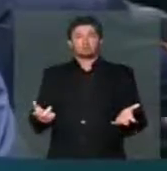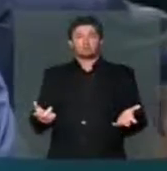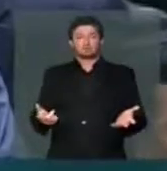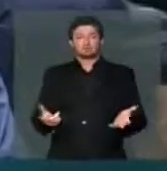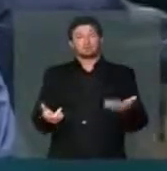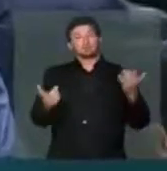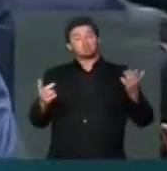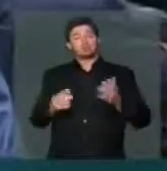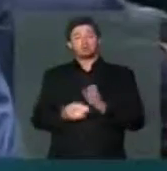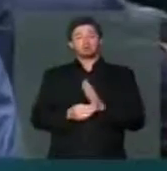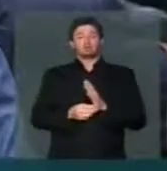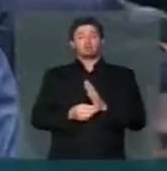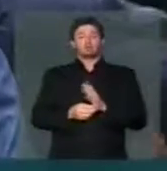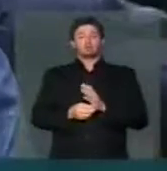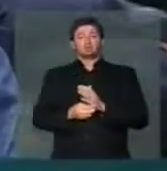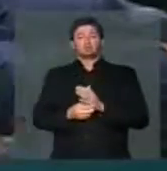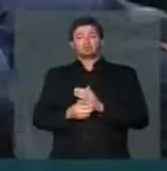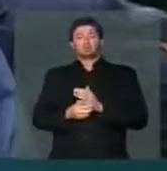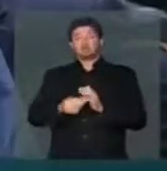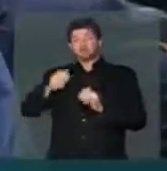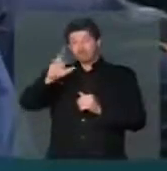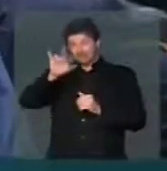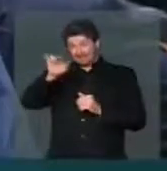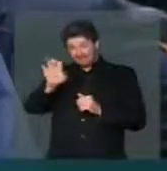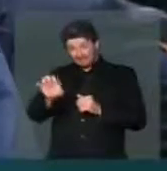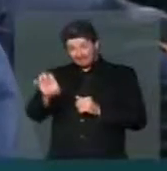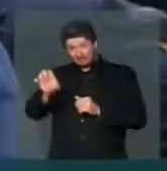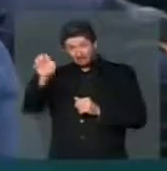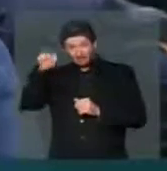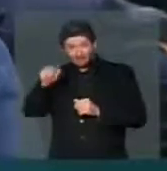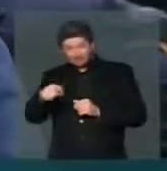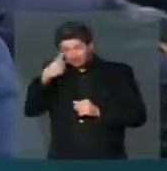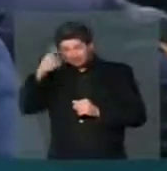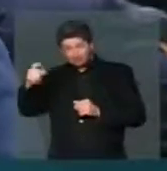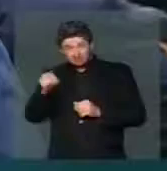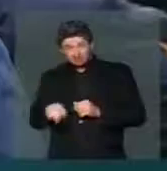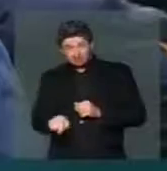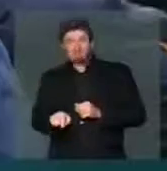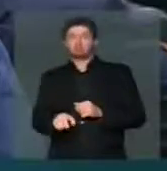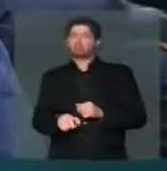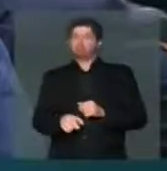isso, quando se trata de crime dessa envergadura,